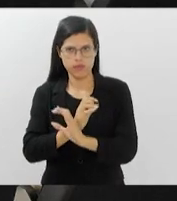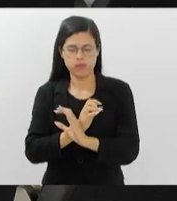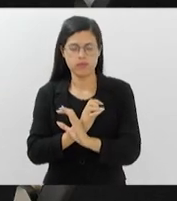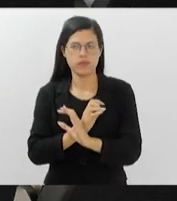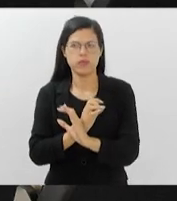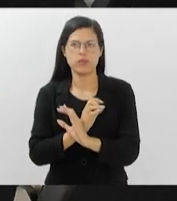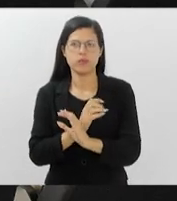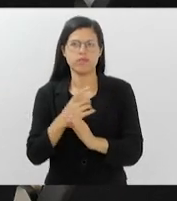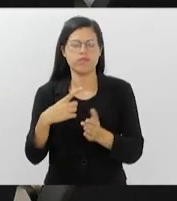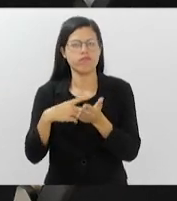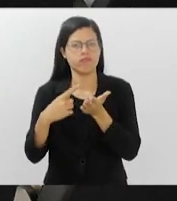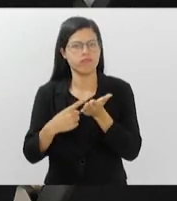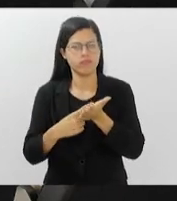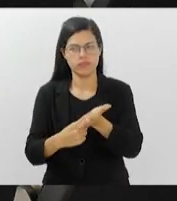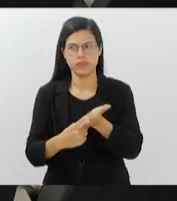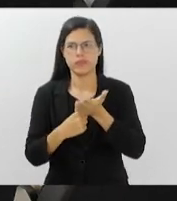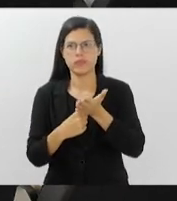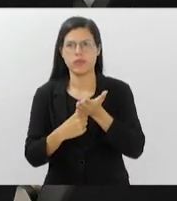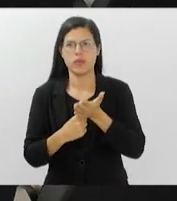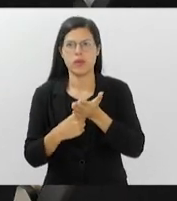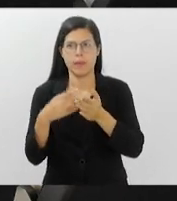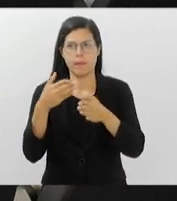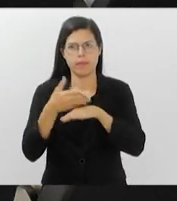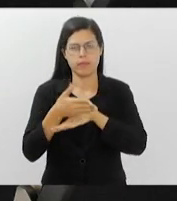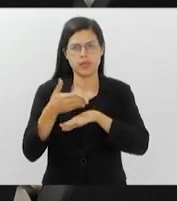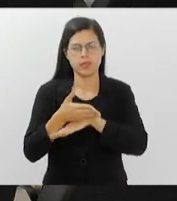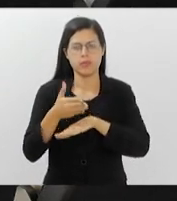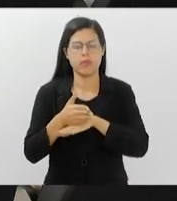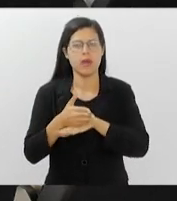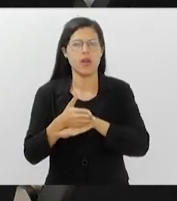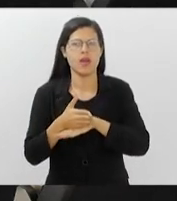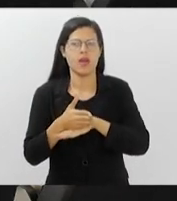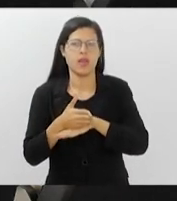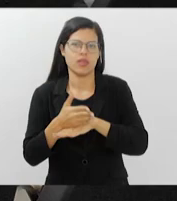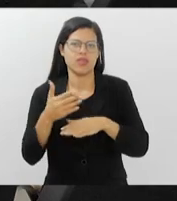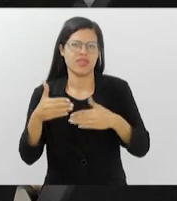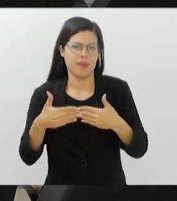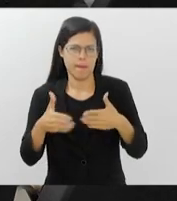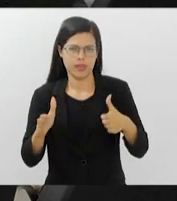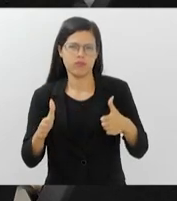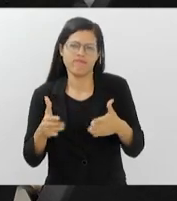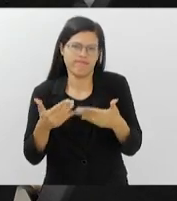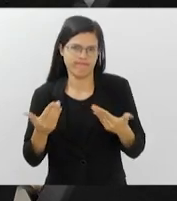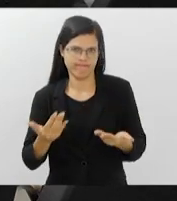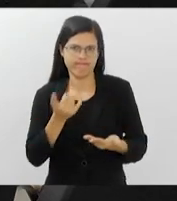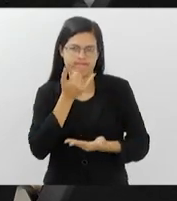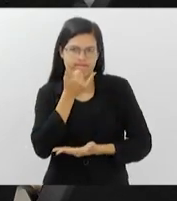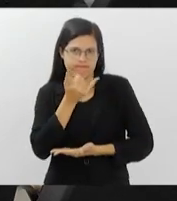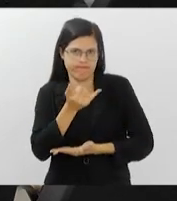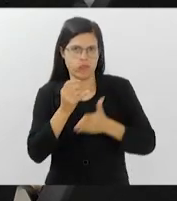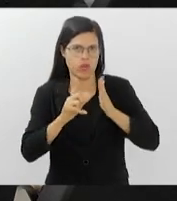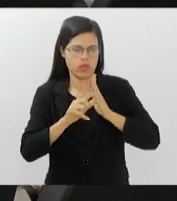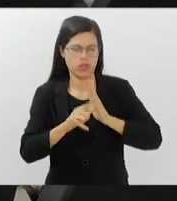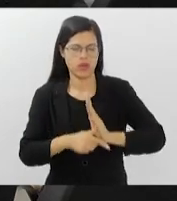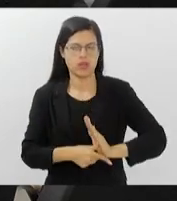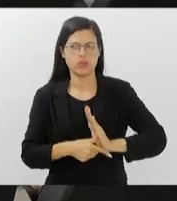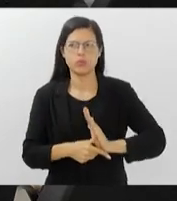tinha me comprometido de participar pelo menos na abertura então Desculpas aí pelo com